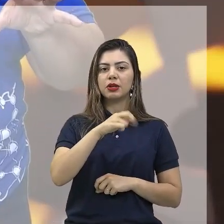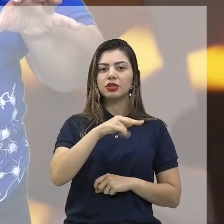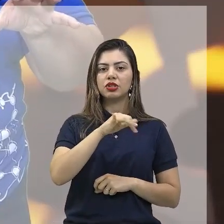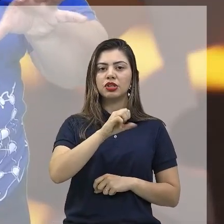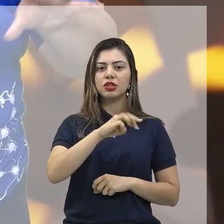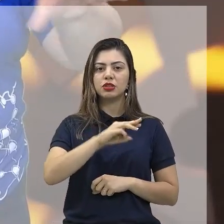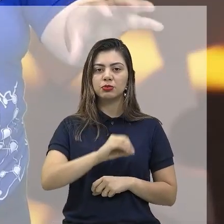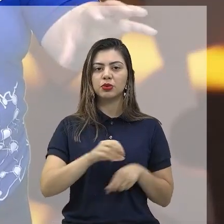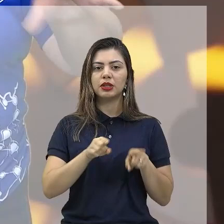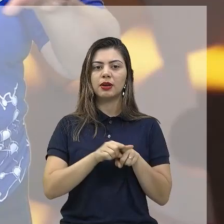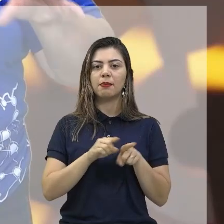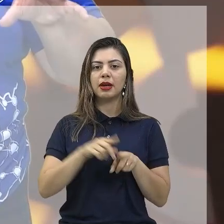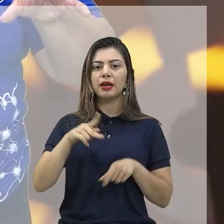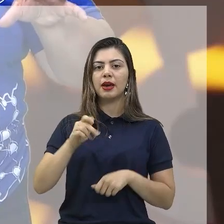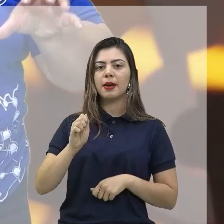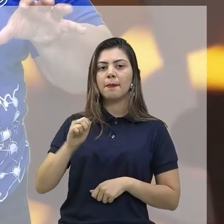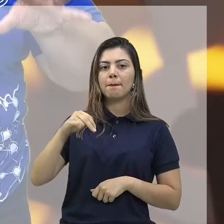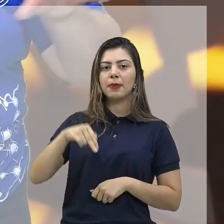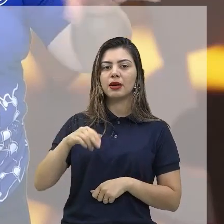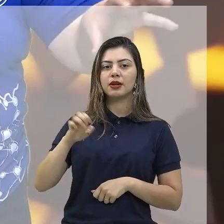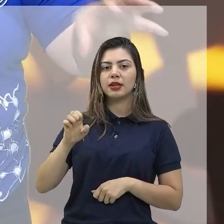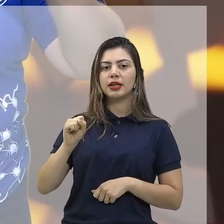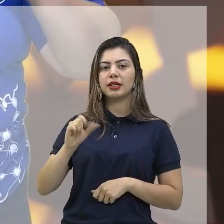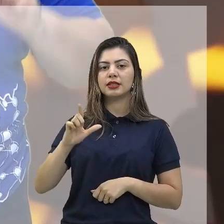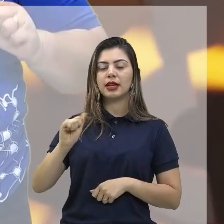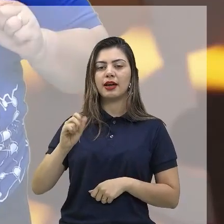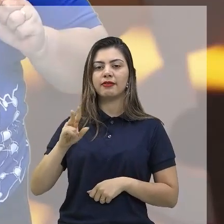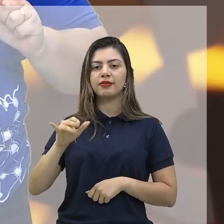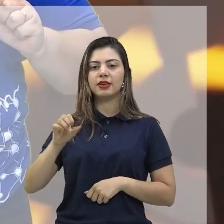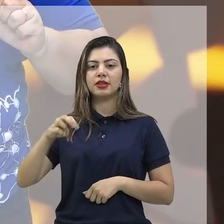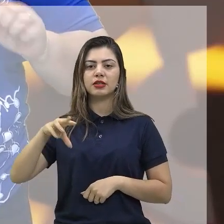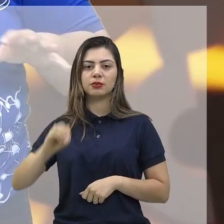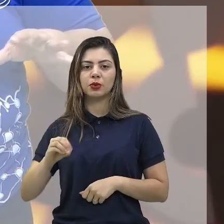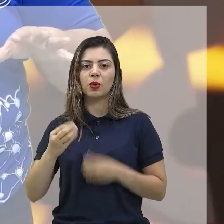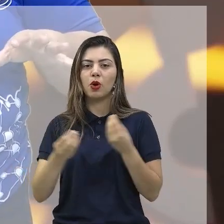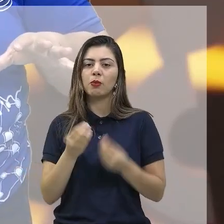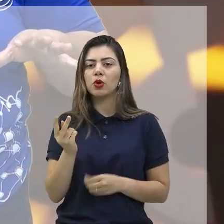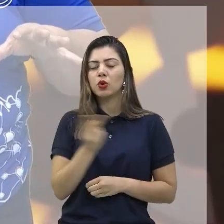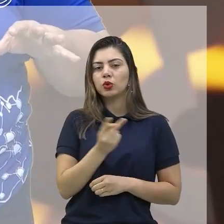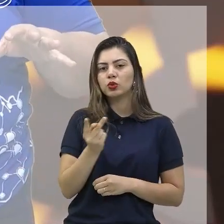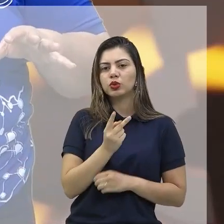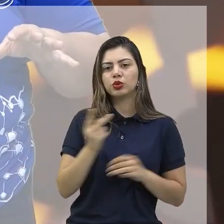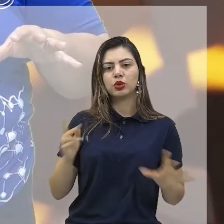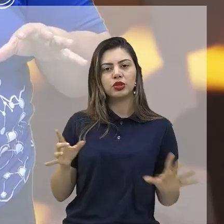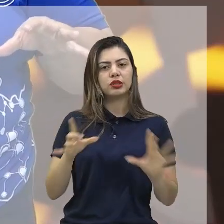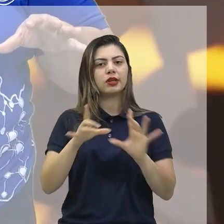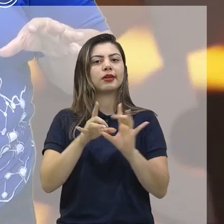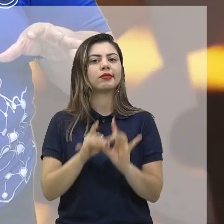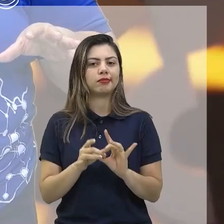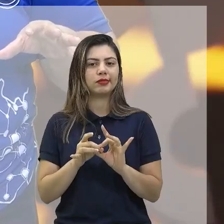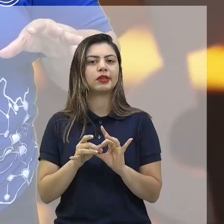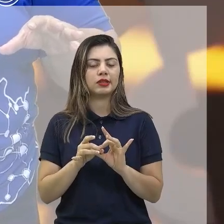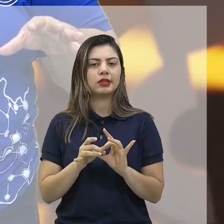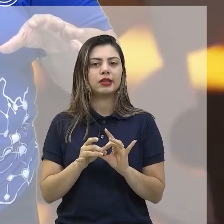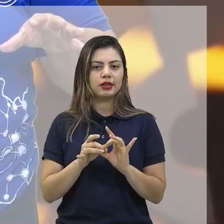fosse ali... são os meus aliados, né? Tanto ali para o pan-germanismo, como também nós temos ali o